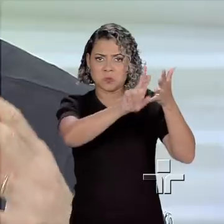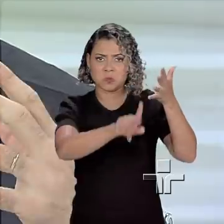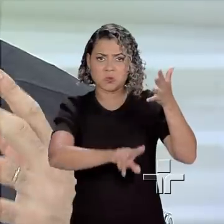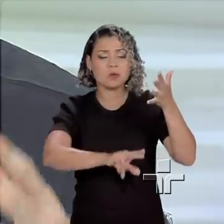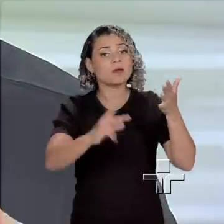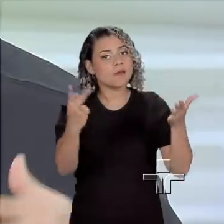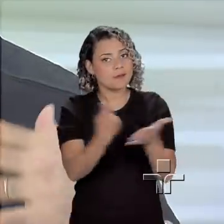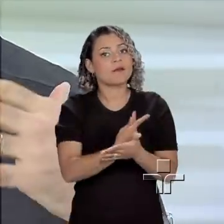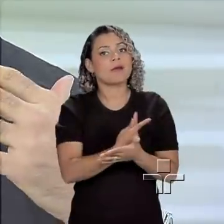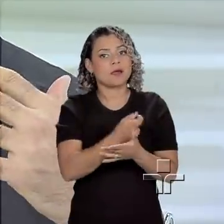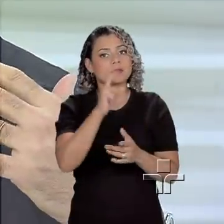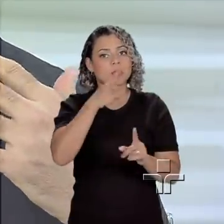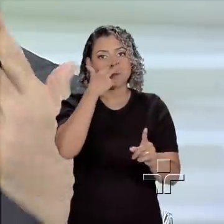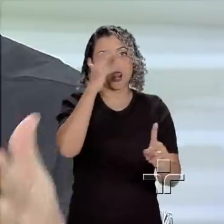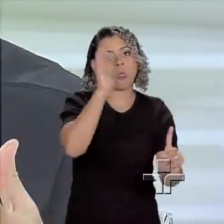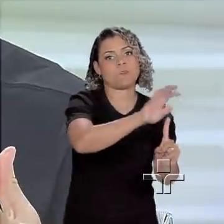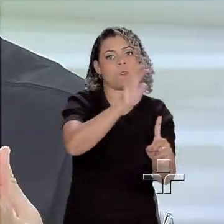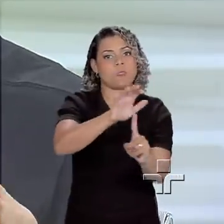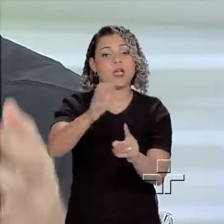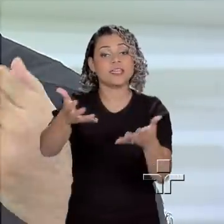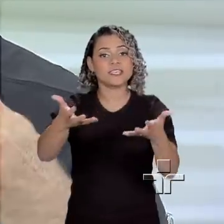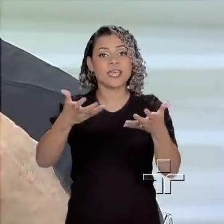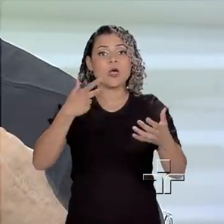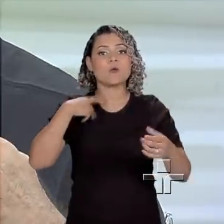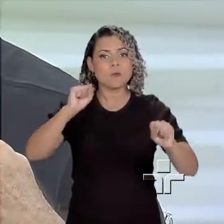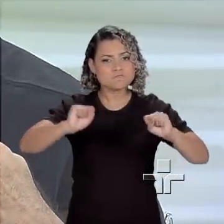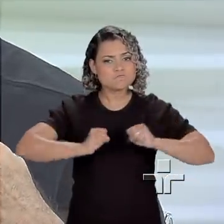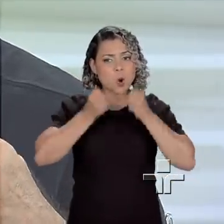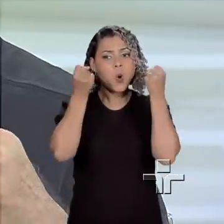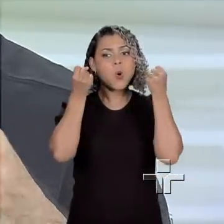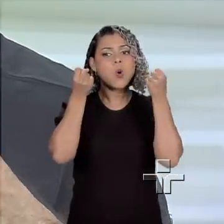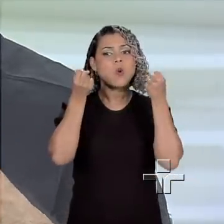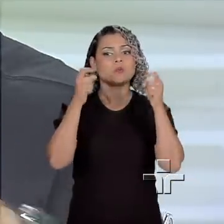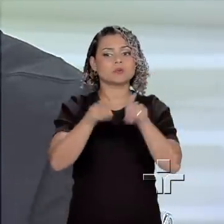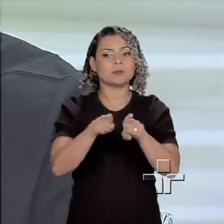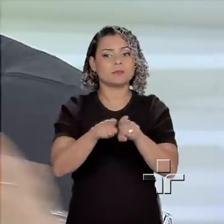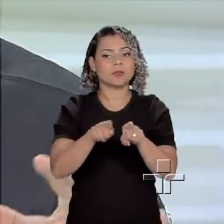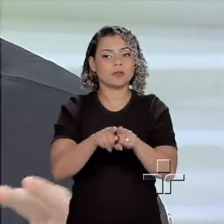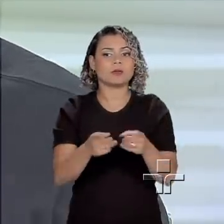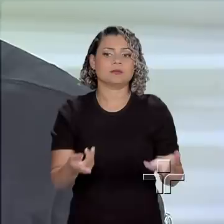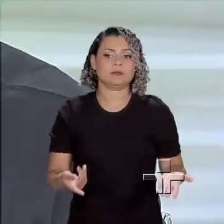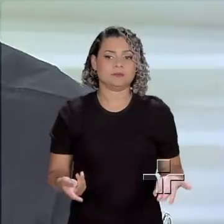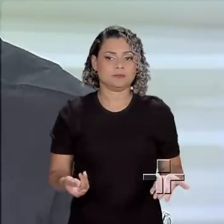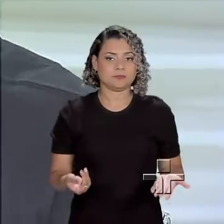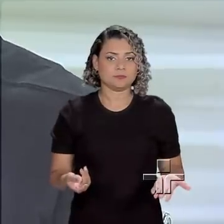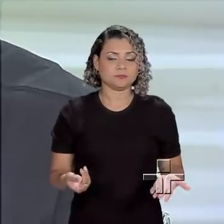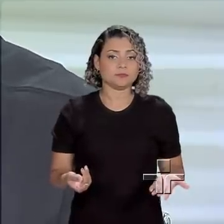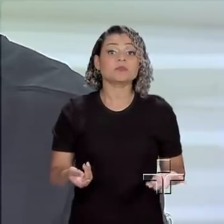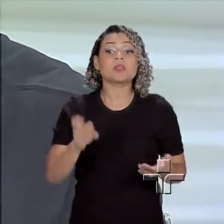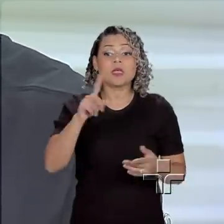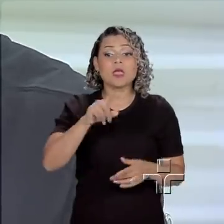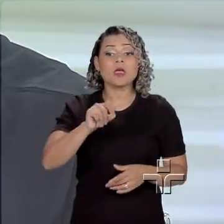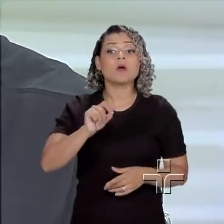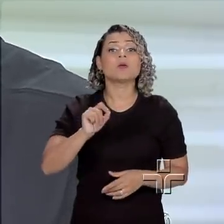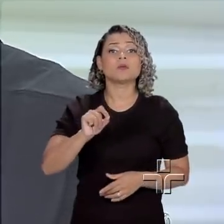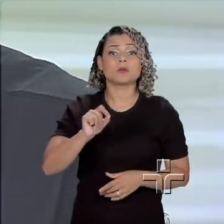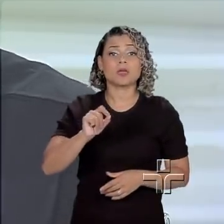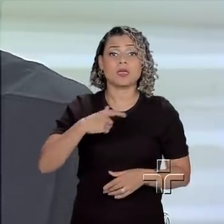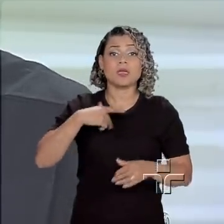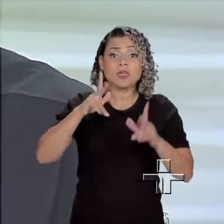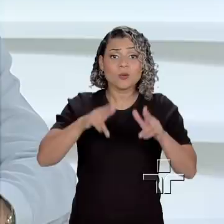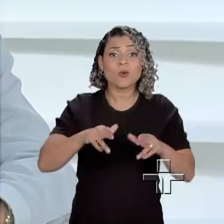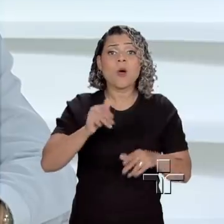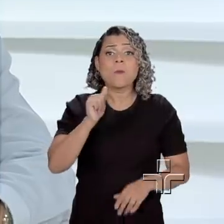contamina e quer criar uma violência física a partir de uma violência verbal, esse é completamente reprovável, inclusive na mesa de